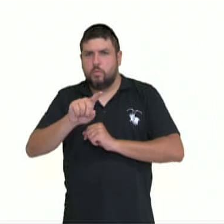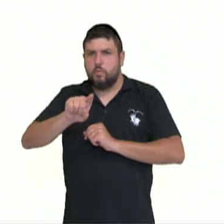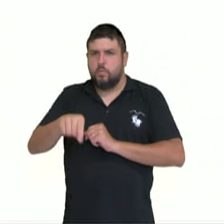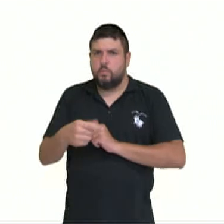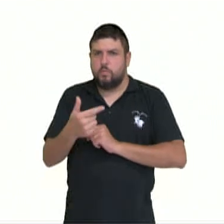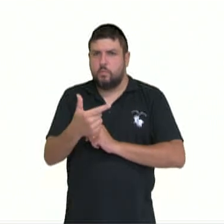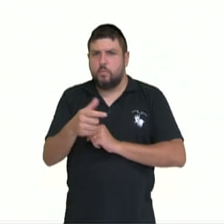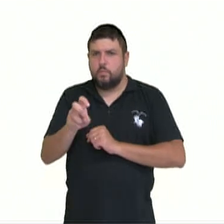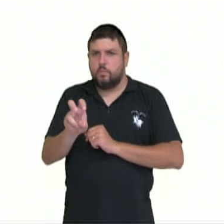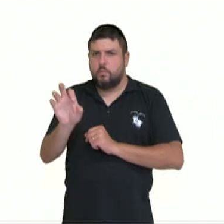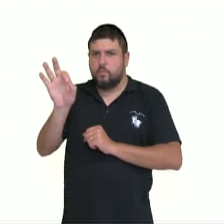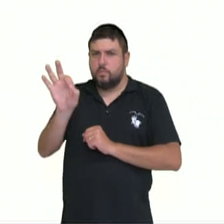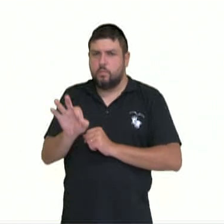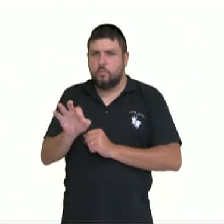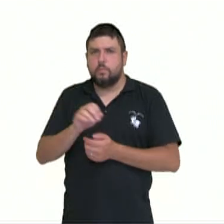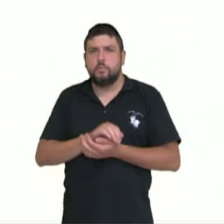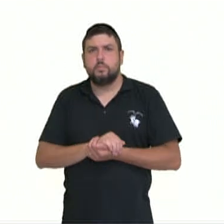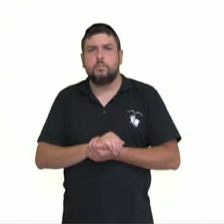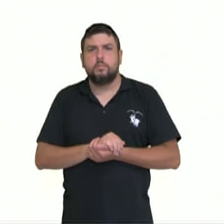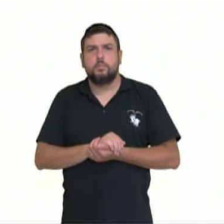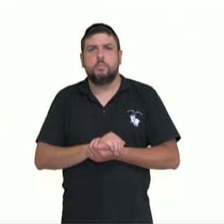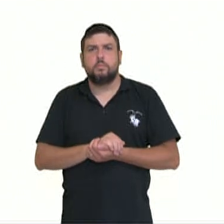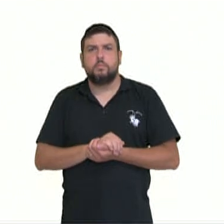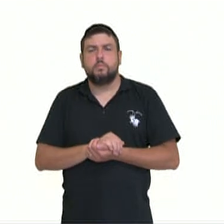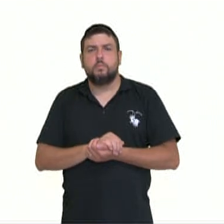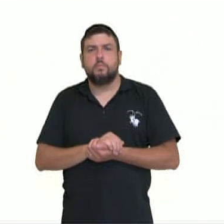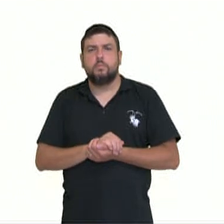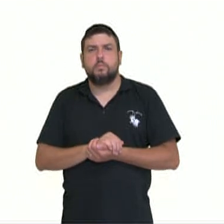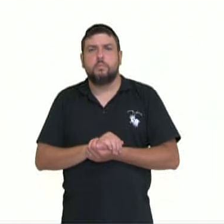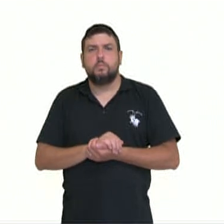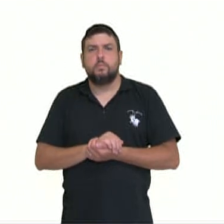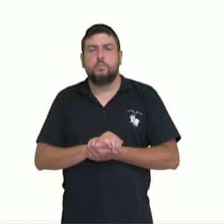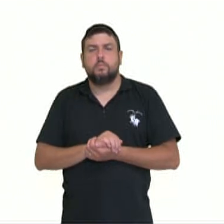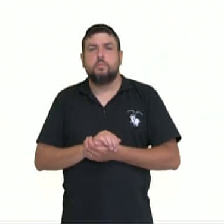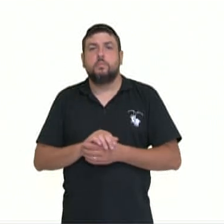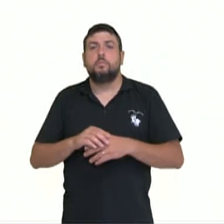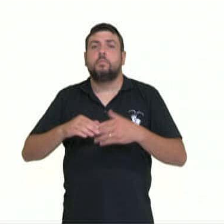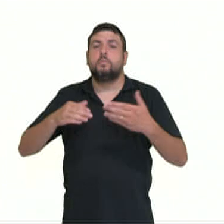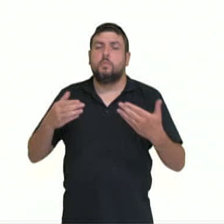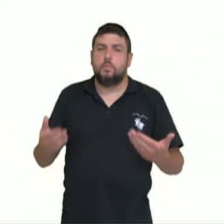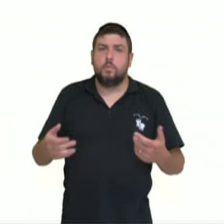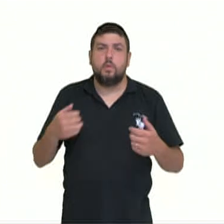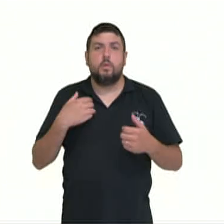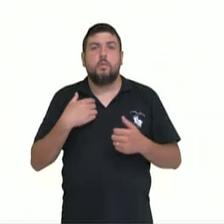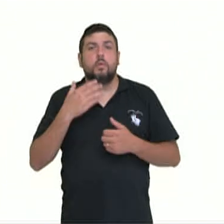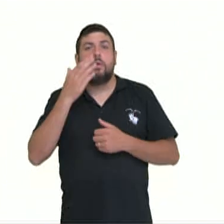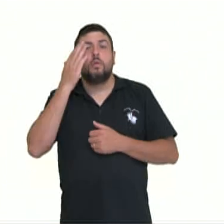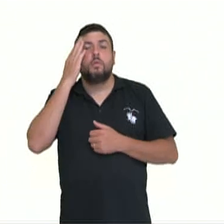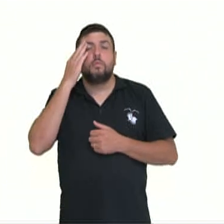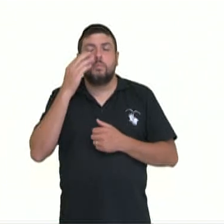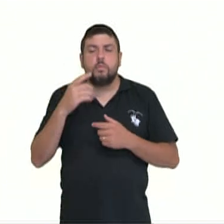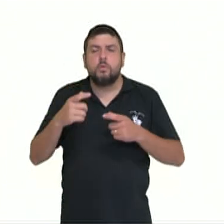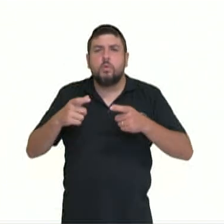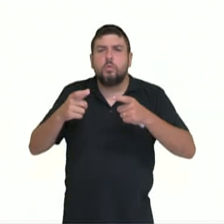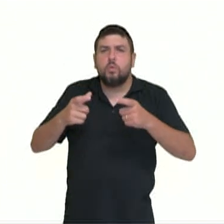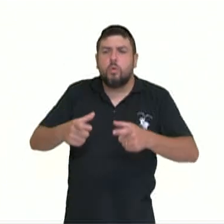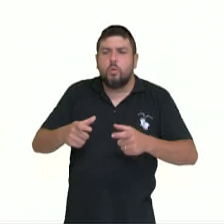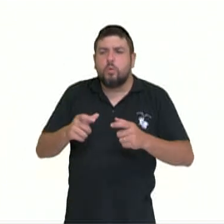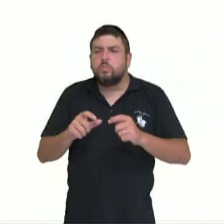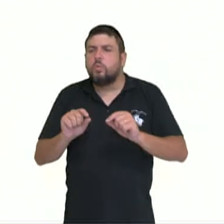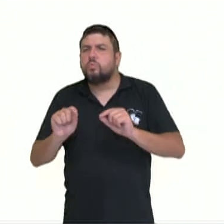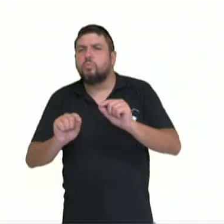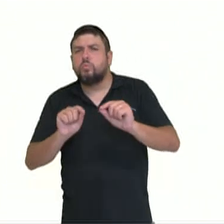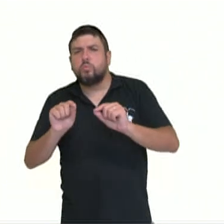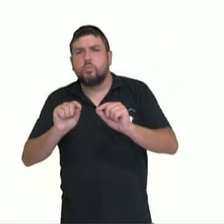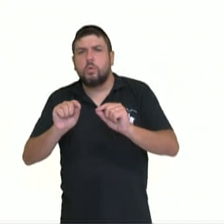11,25%. A partir desse cálculo, ela poderá definir aonde ela vai fazer esses cortes aí, baseado na